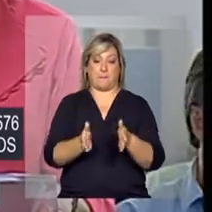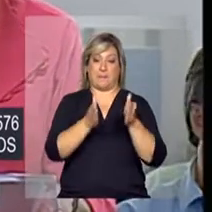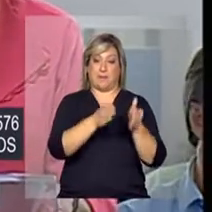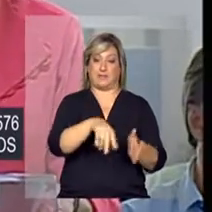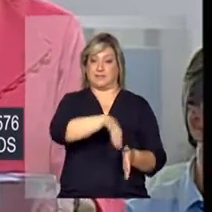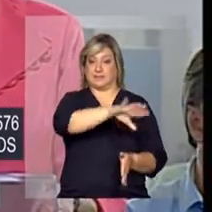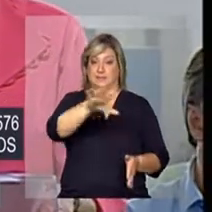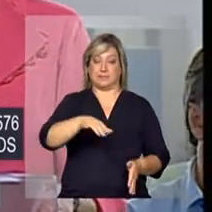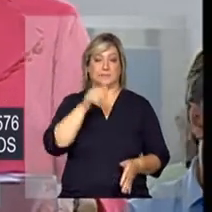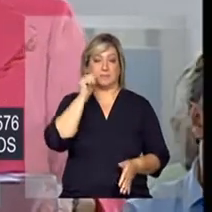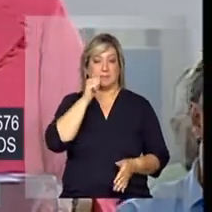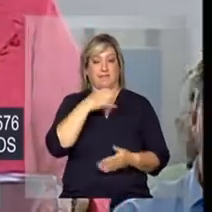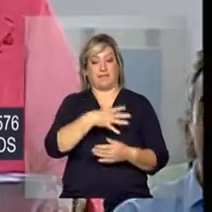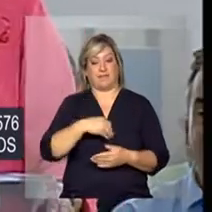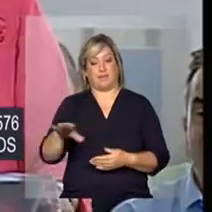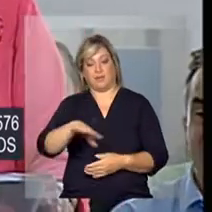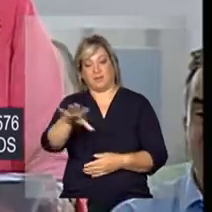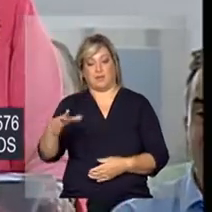outra metade.